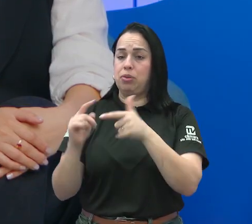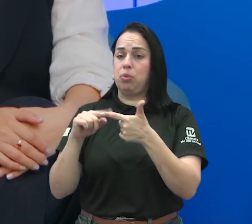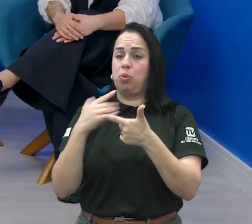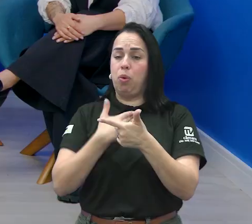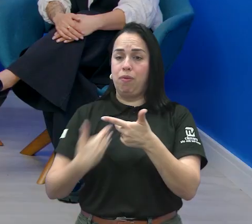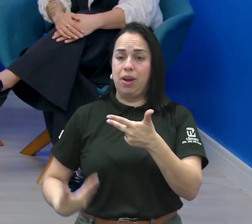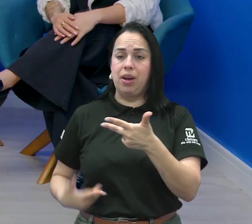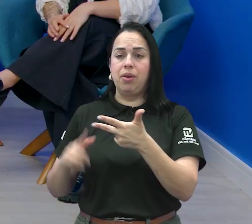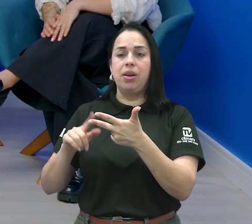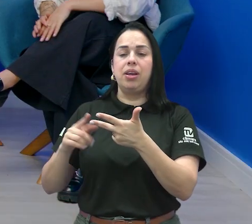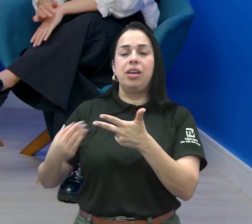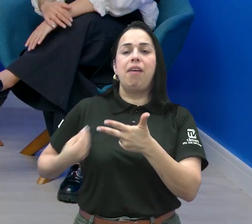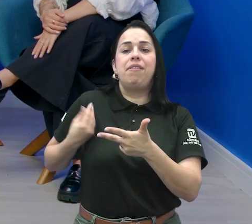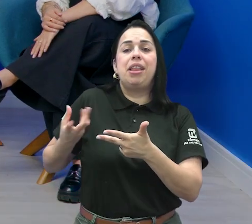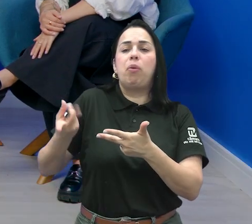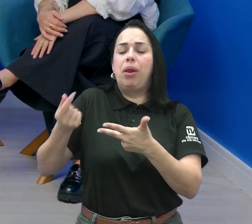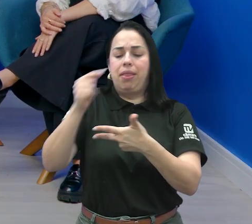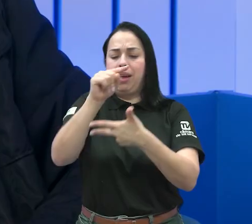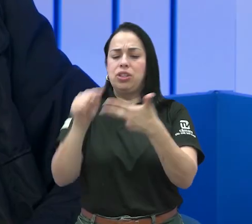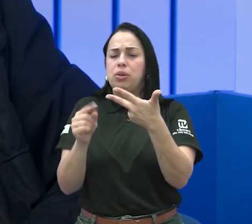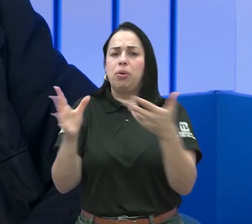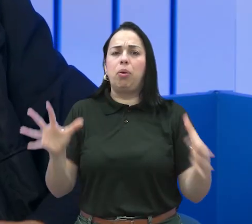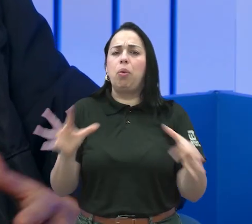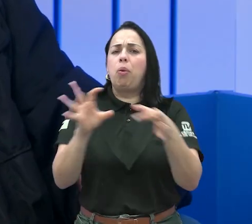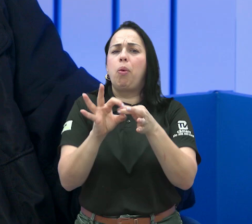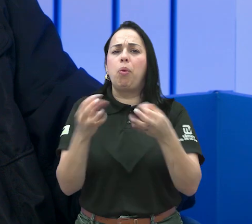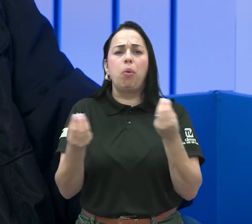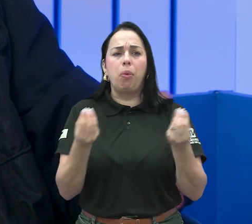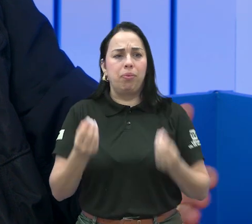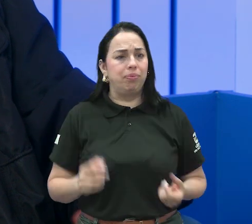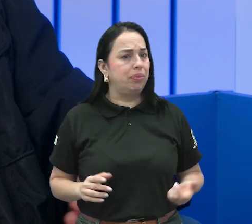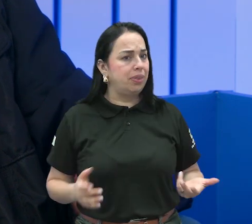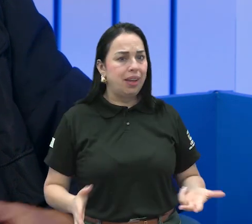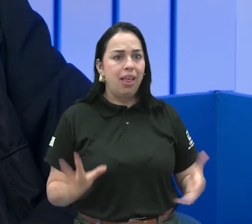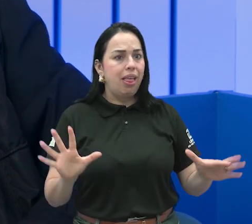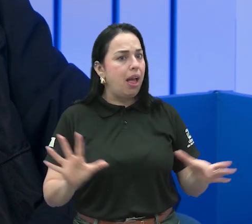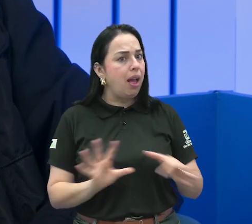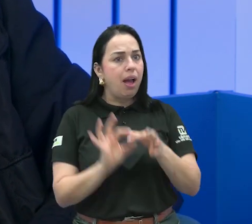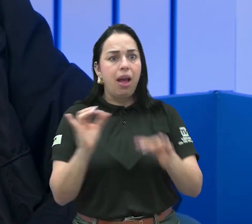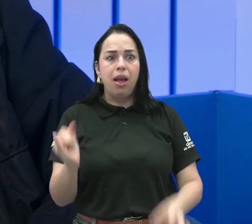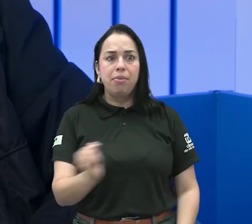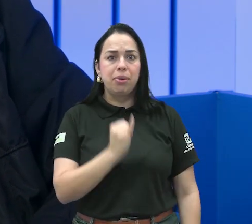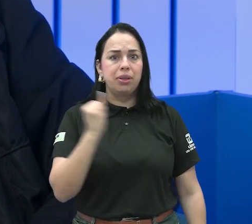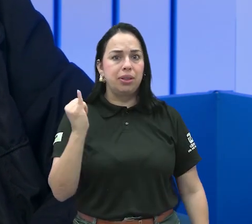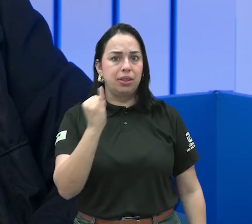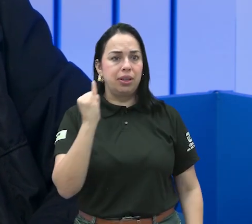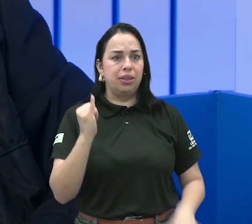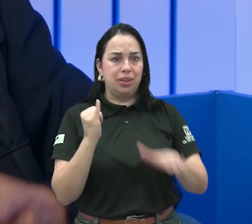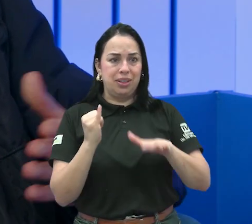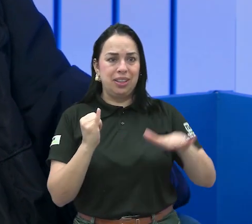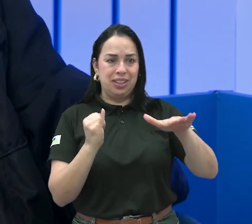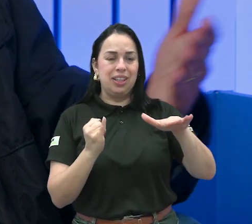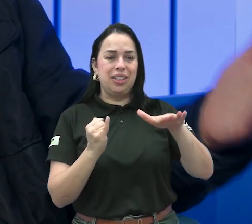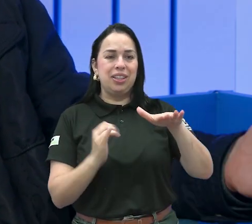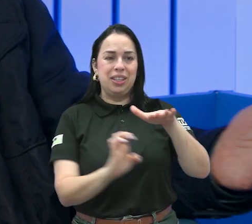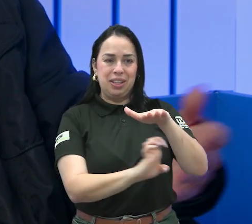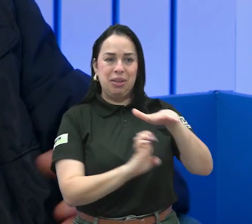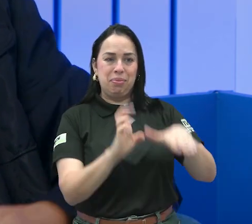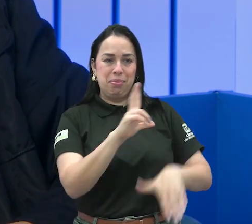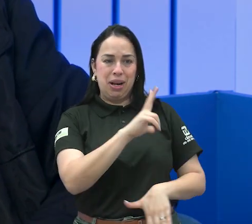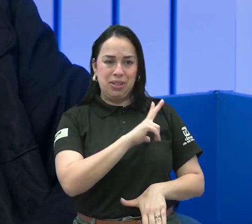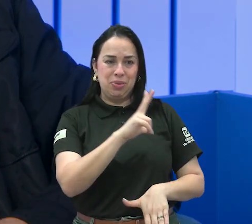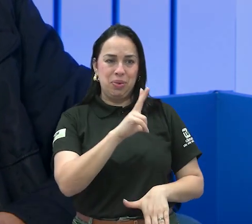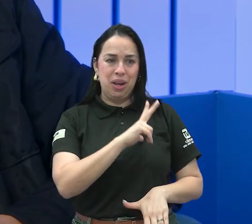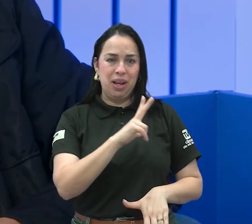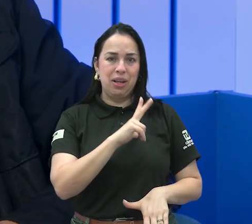forma geral? Bem, na minha análise, há uma relação nítida, importante, do setor privado, da contribuição dele